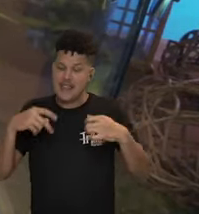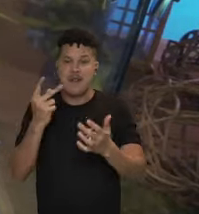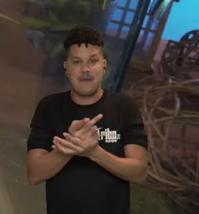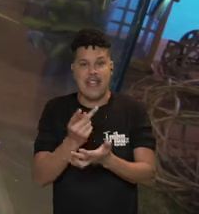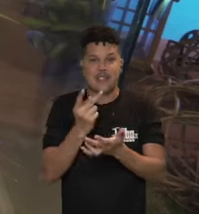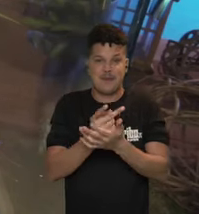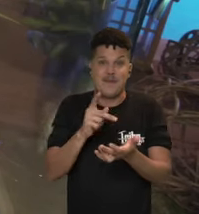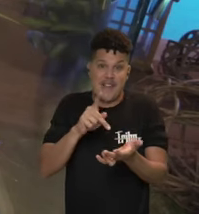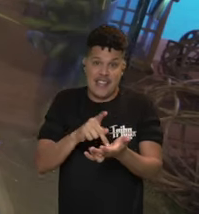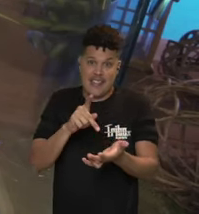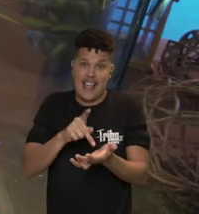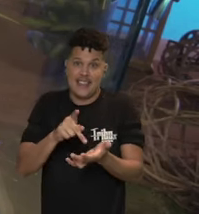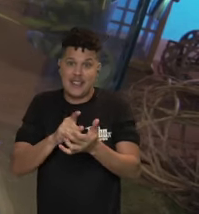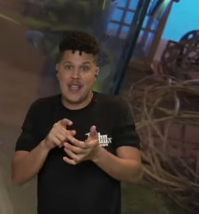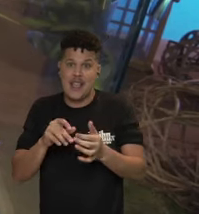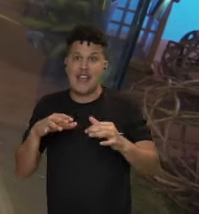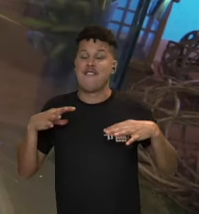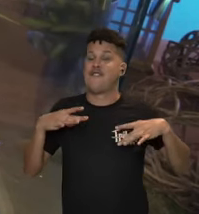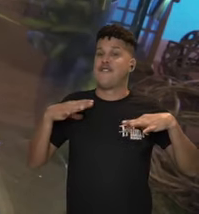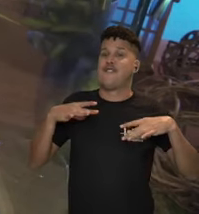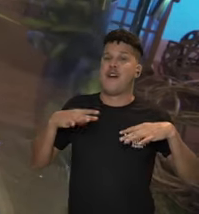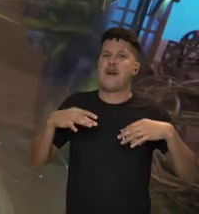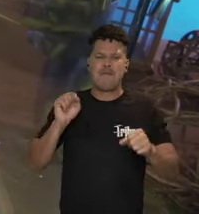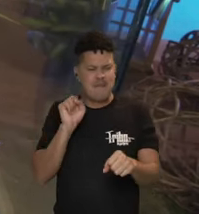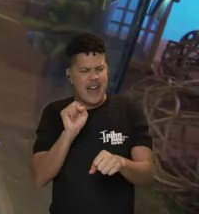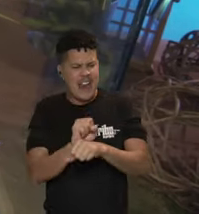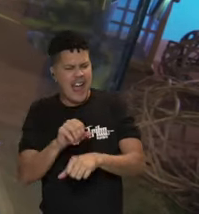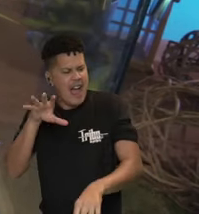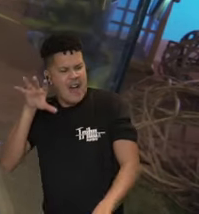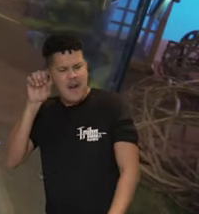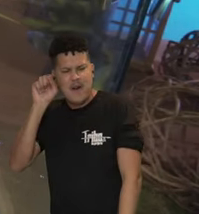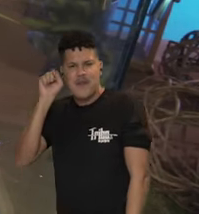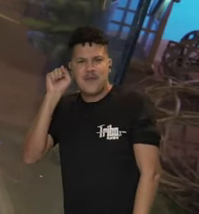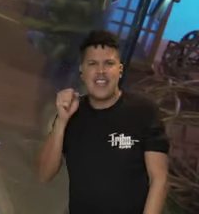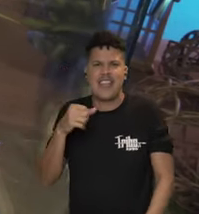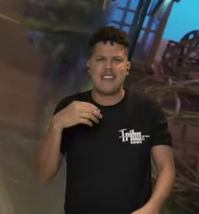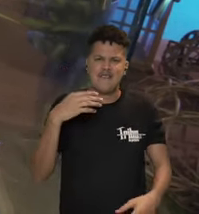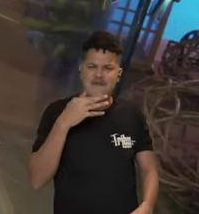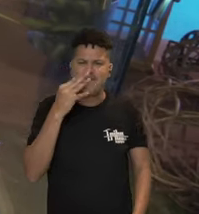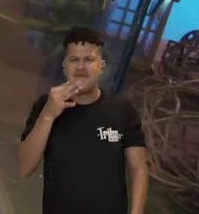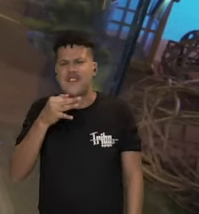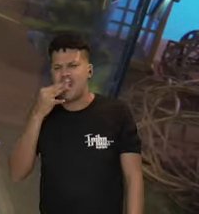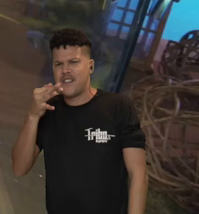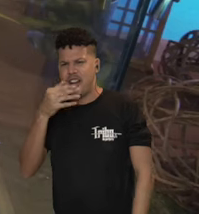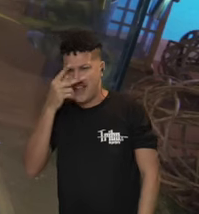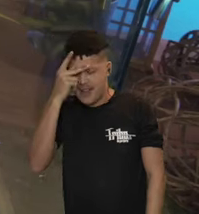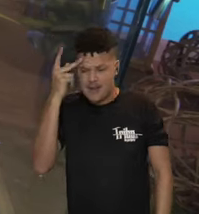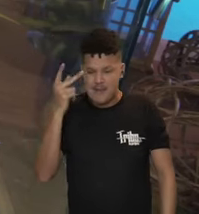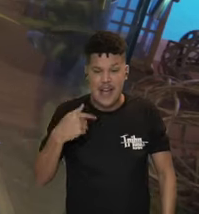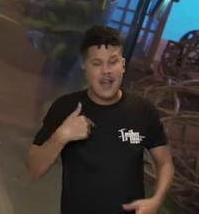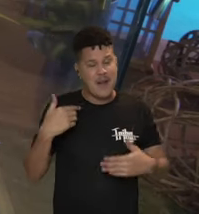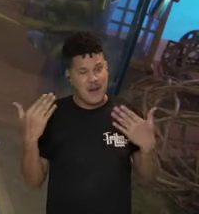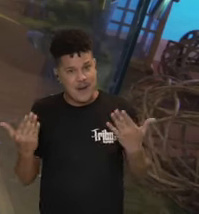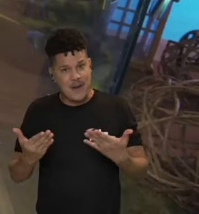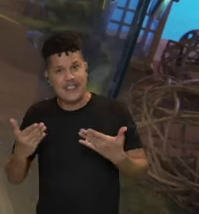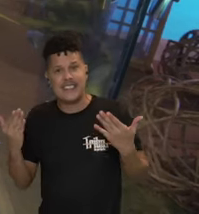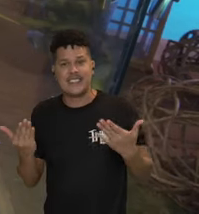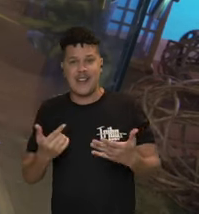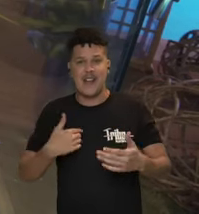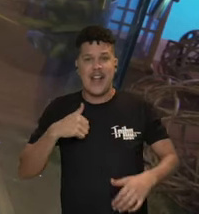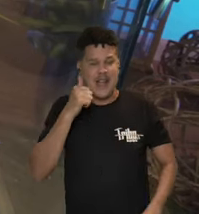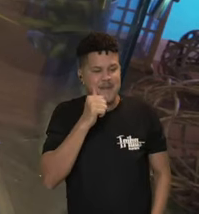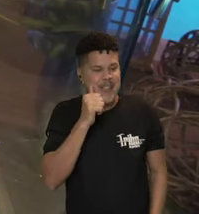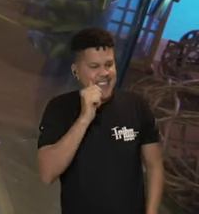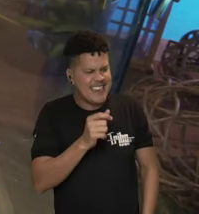de bobeira. Para de ouvir as neiras de dublê de falador. Mas as minas